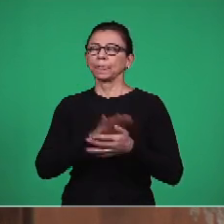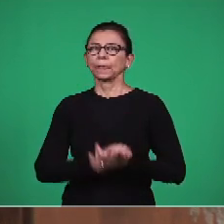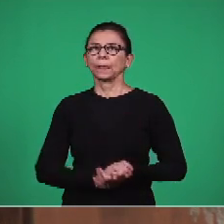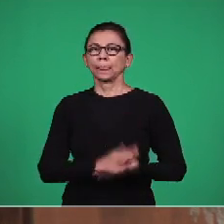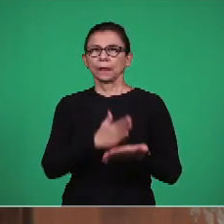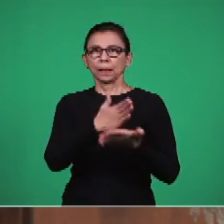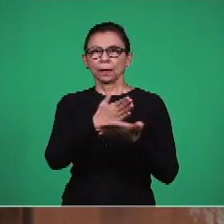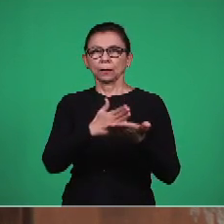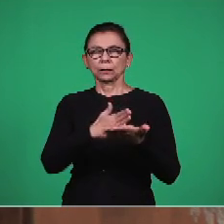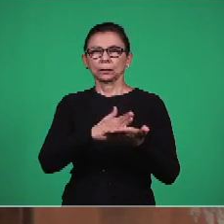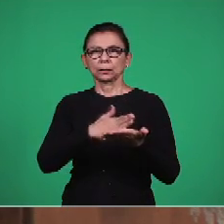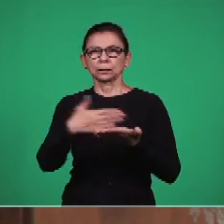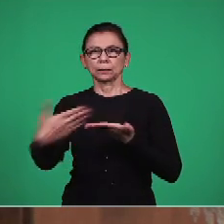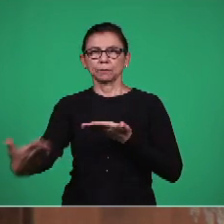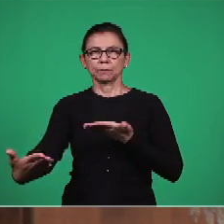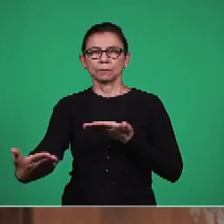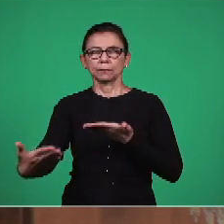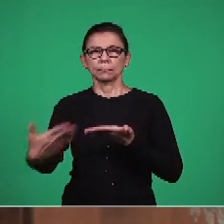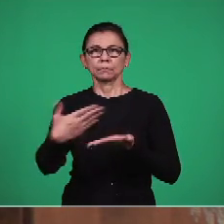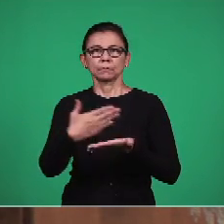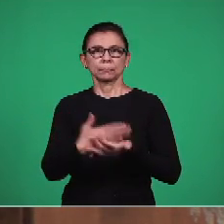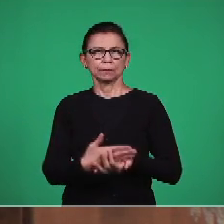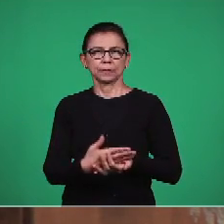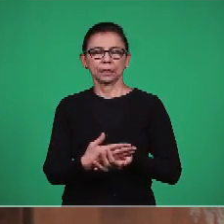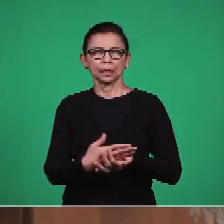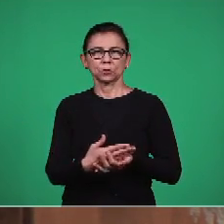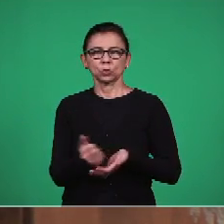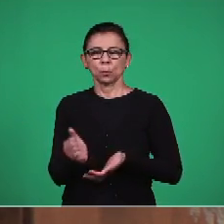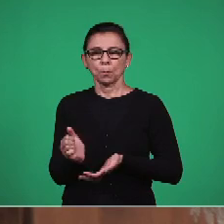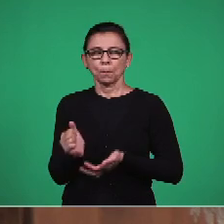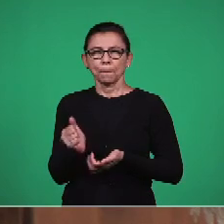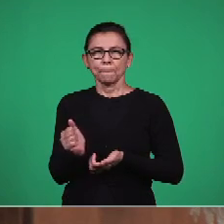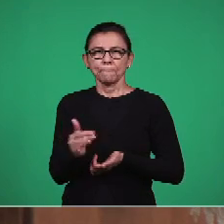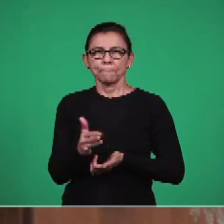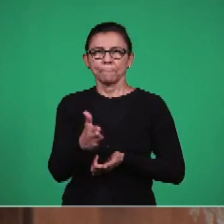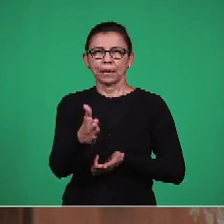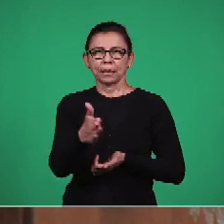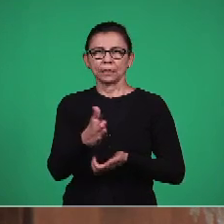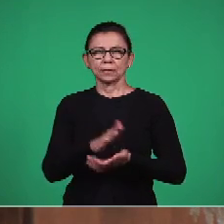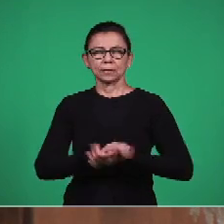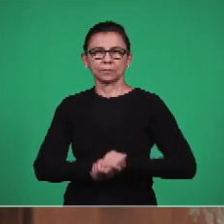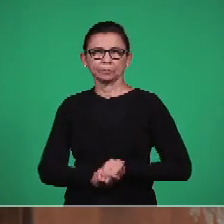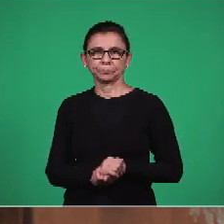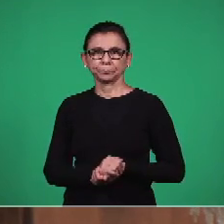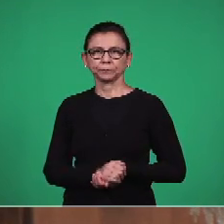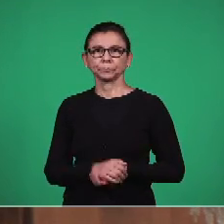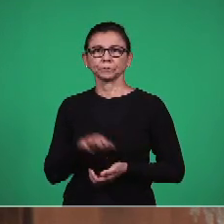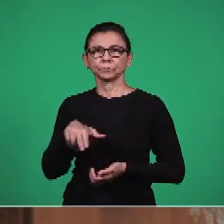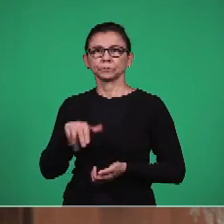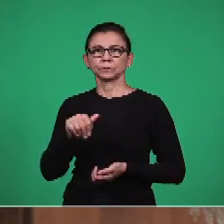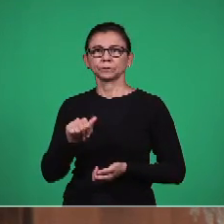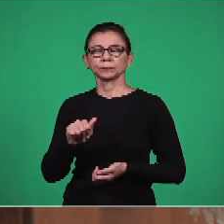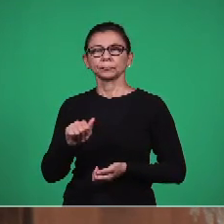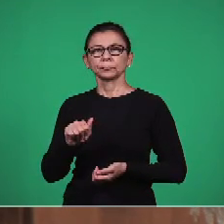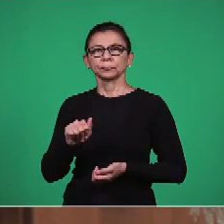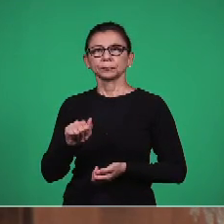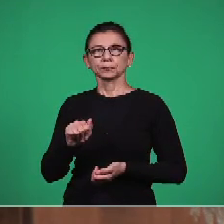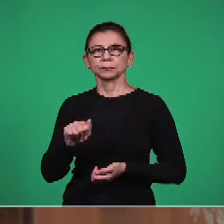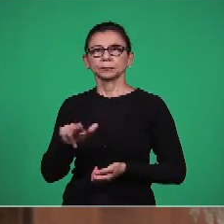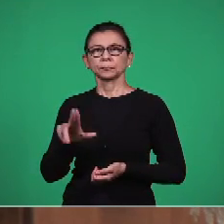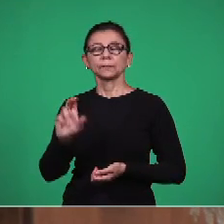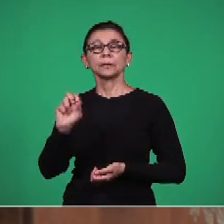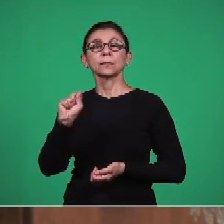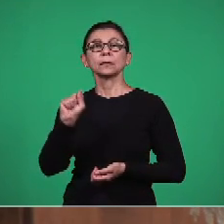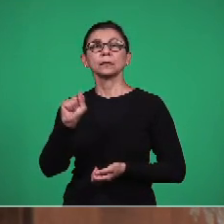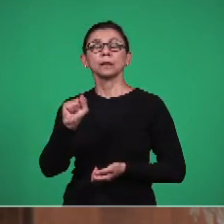criaturas e perdeu-se a terça parte das naus. Eu pergunto, a terça parte das naus foi perdida nesse tempo, agora?